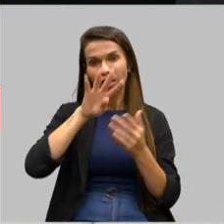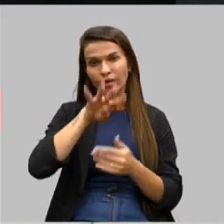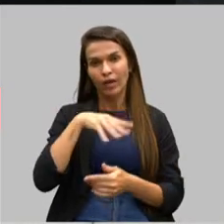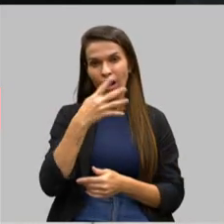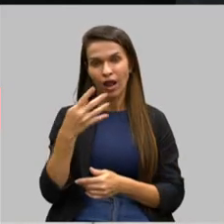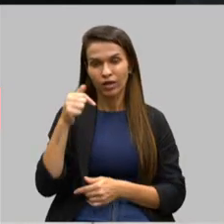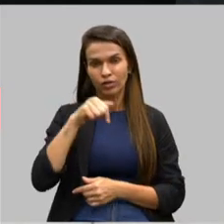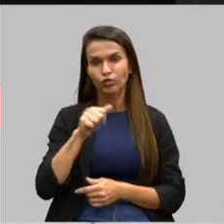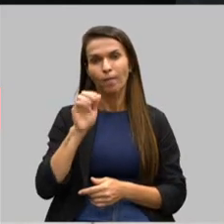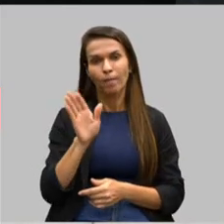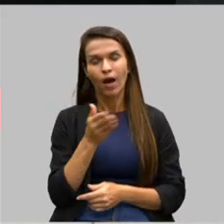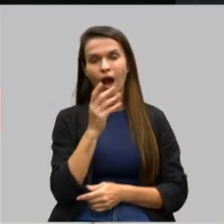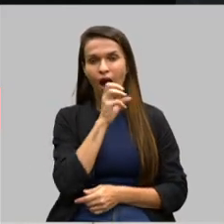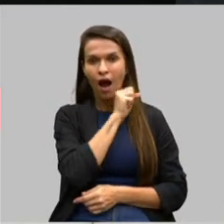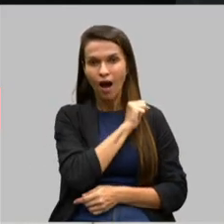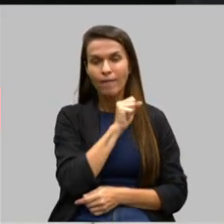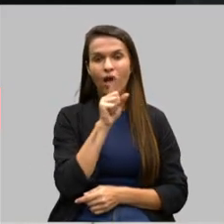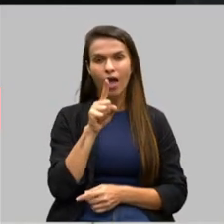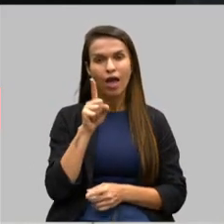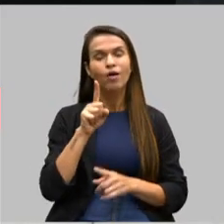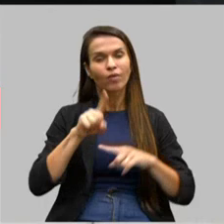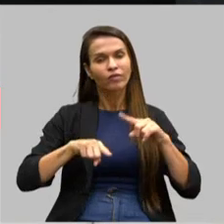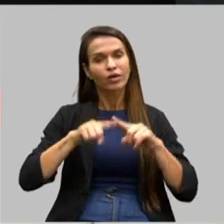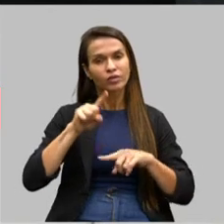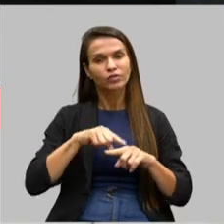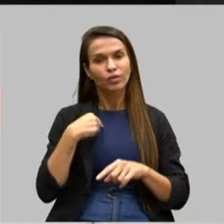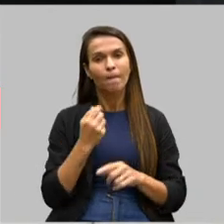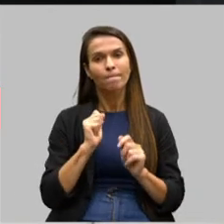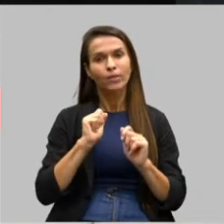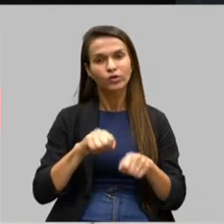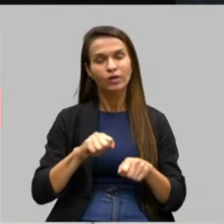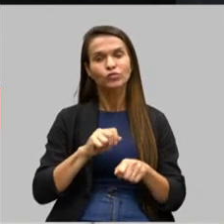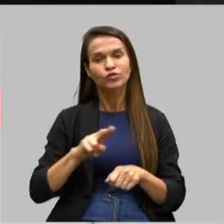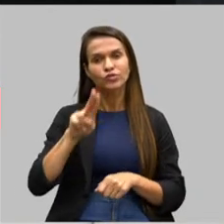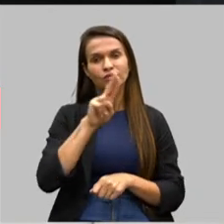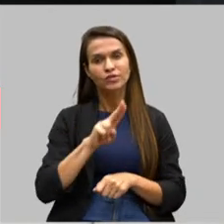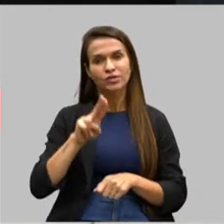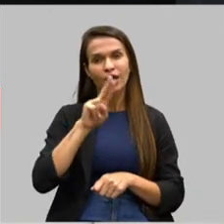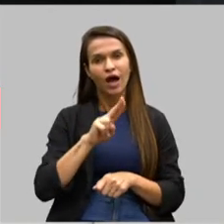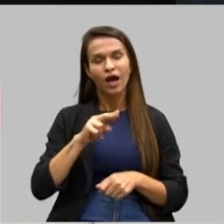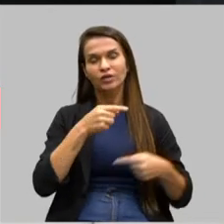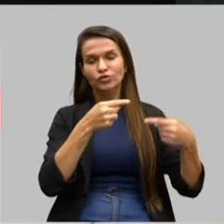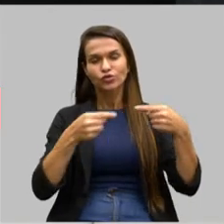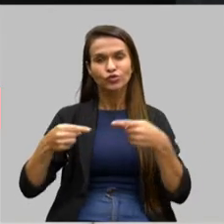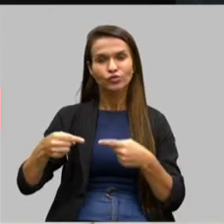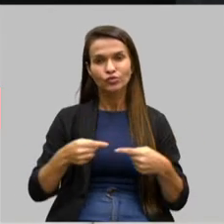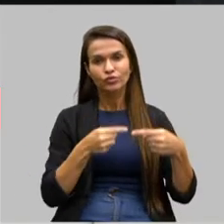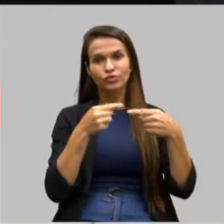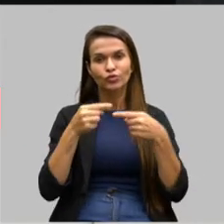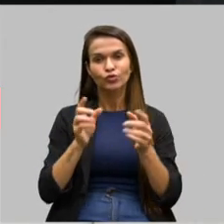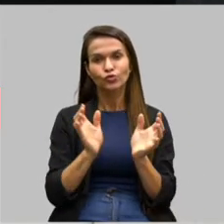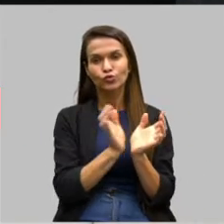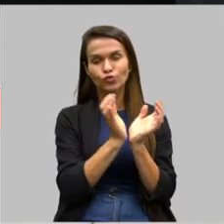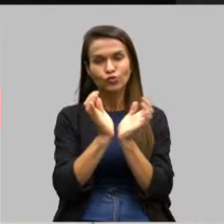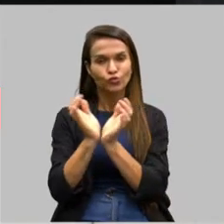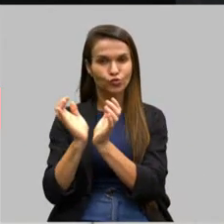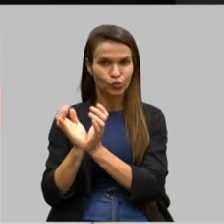passando rápido, mas é uma ferramenta que nós podemos utilizar durante as discussões nos grupos à